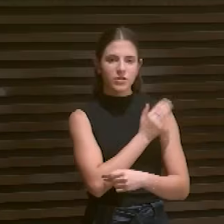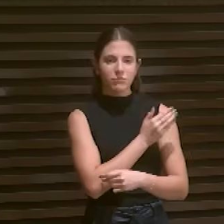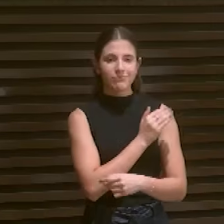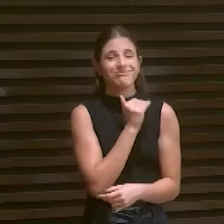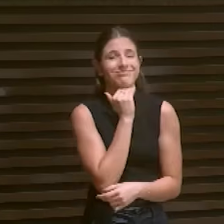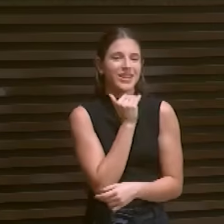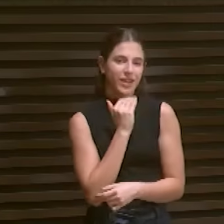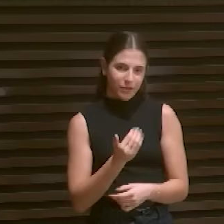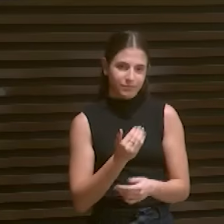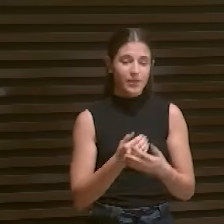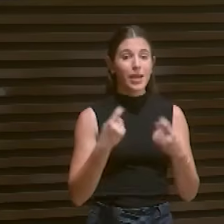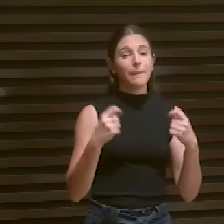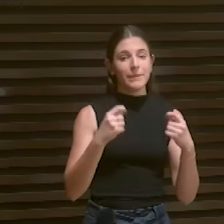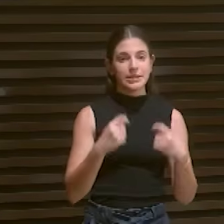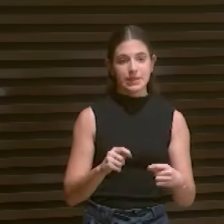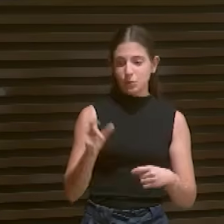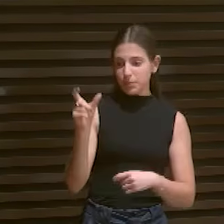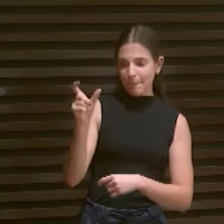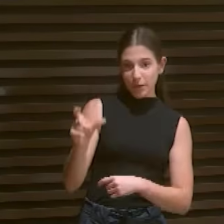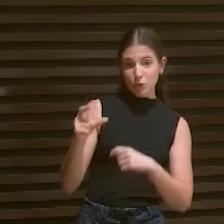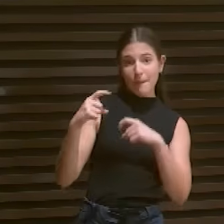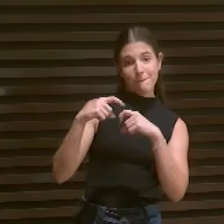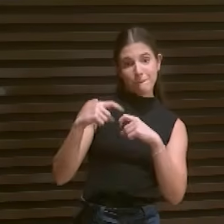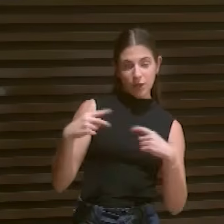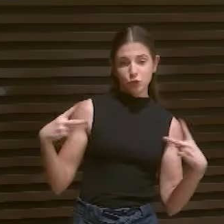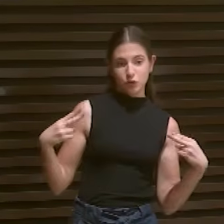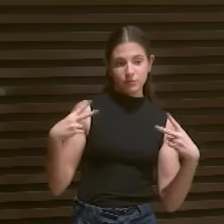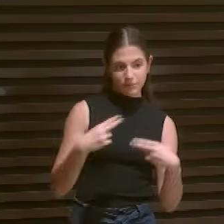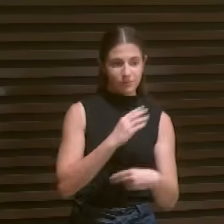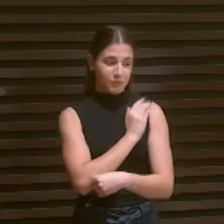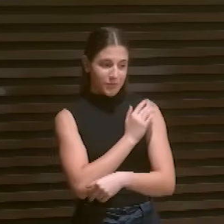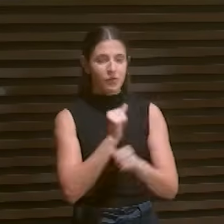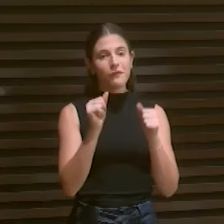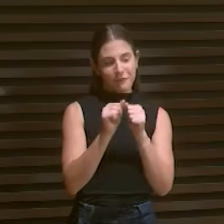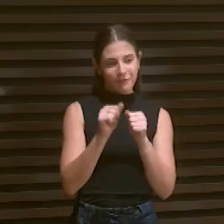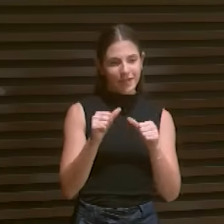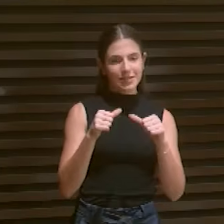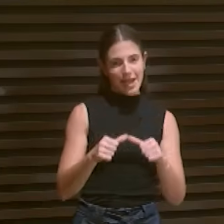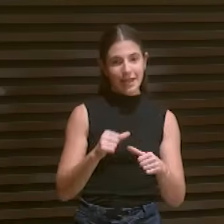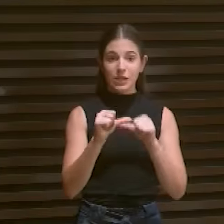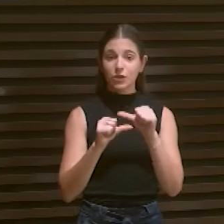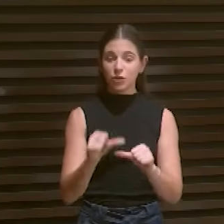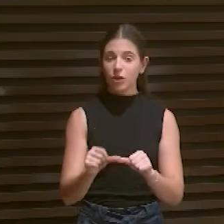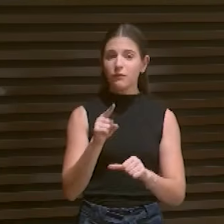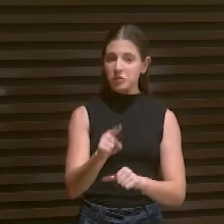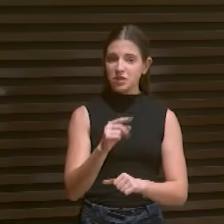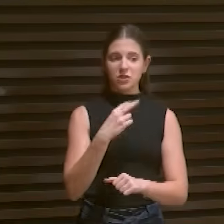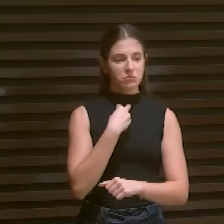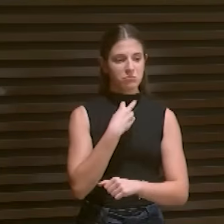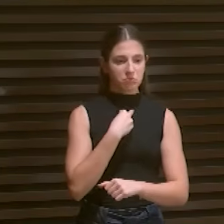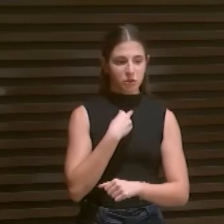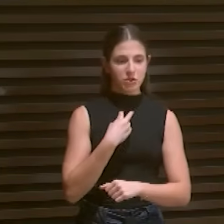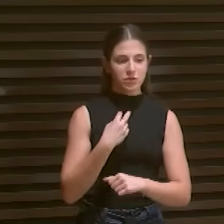que não. É necessário que um médico faça esse transplante. Você não pode fazer absolutamente nada. E é por isso que